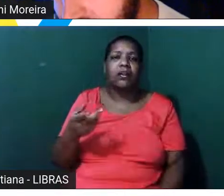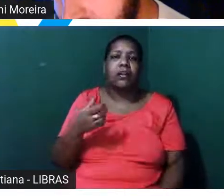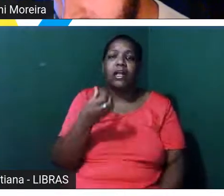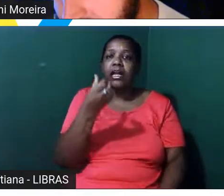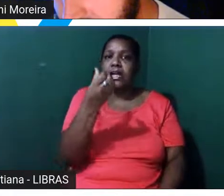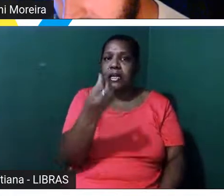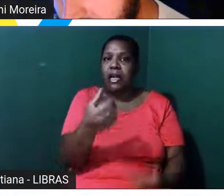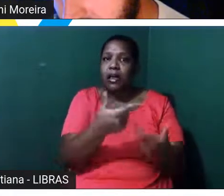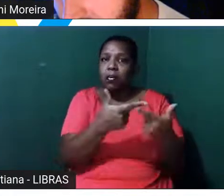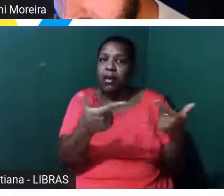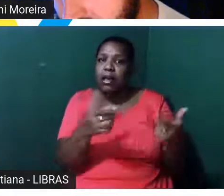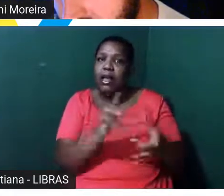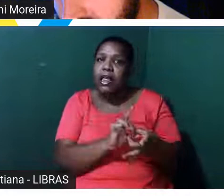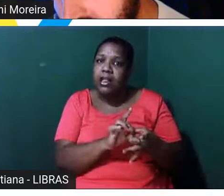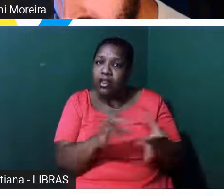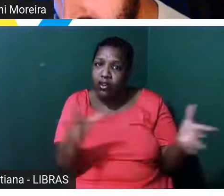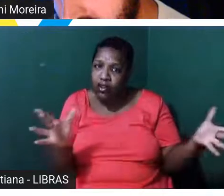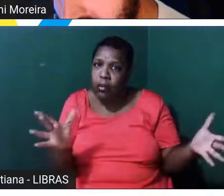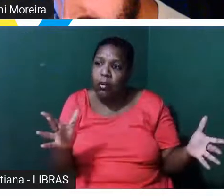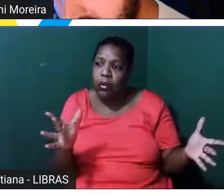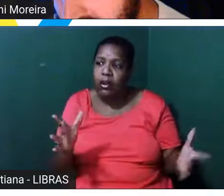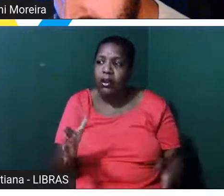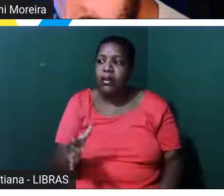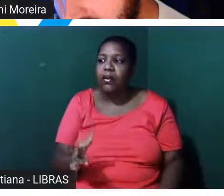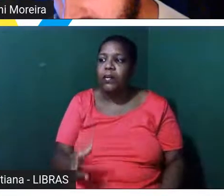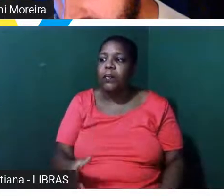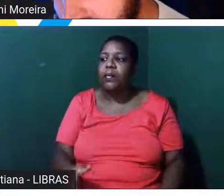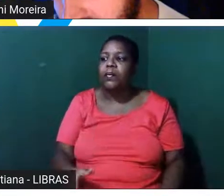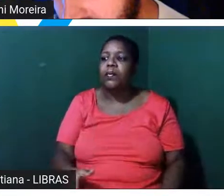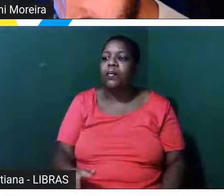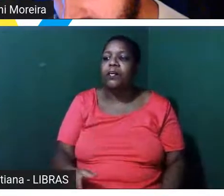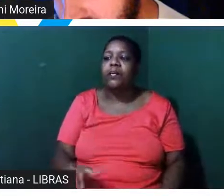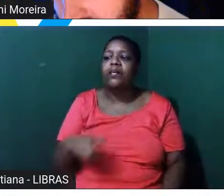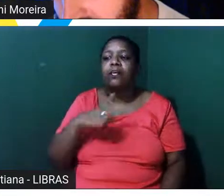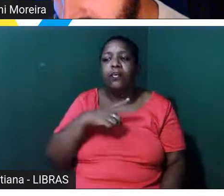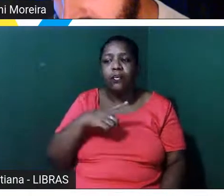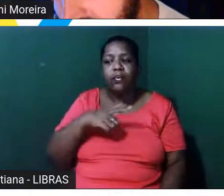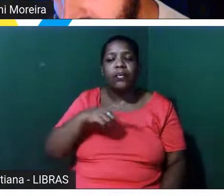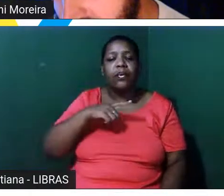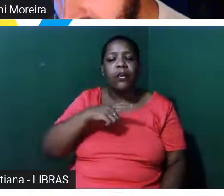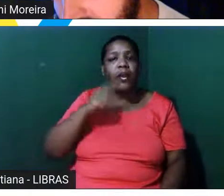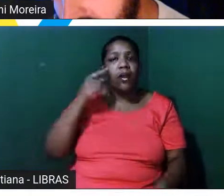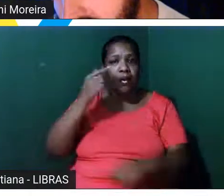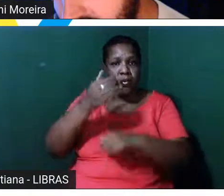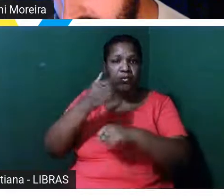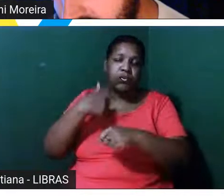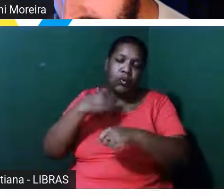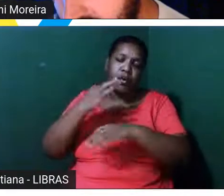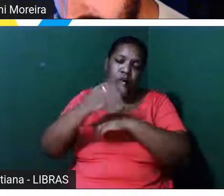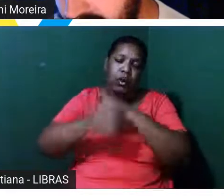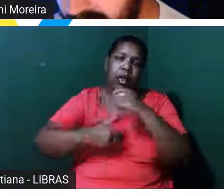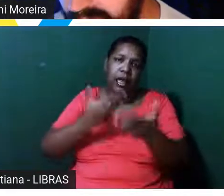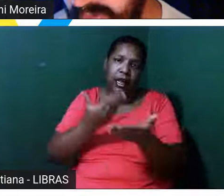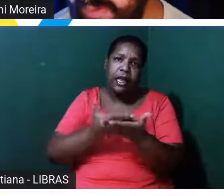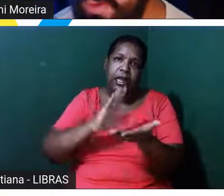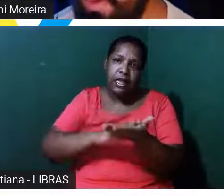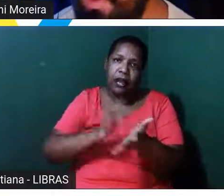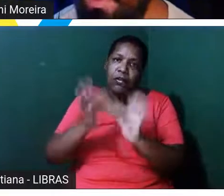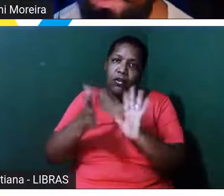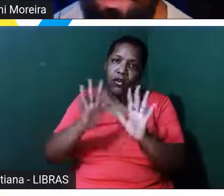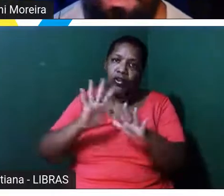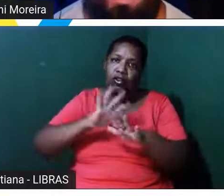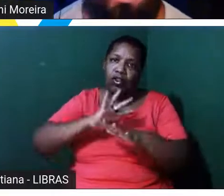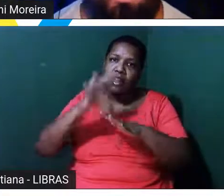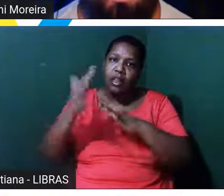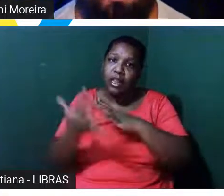disponíveis isso Google acessibilidade em Libras todos eles com acessibilidade Unidos